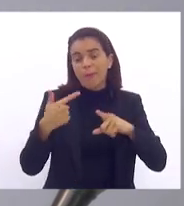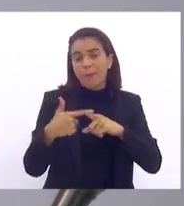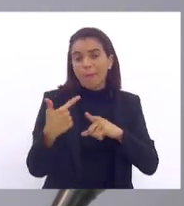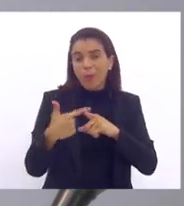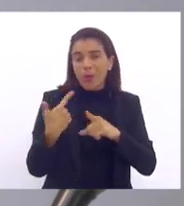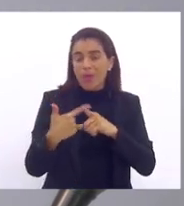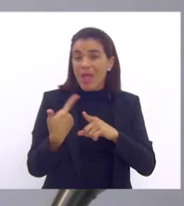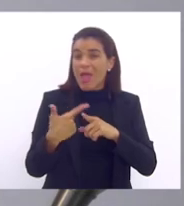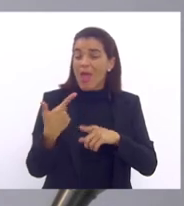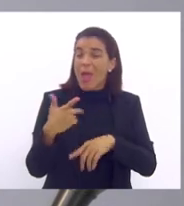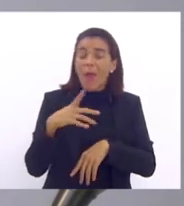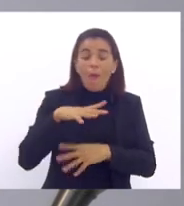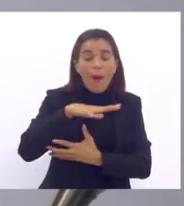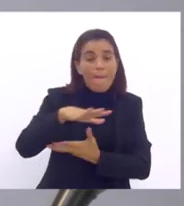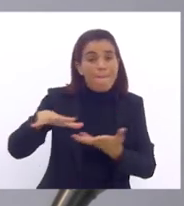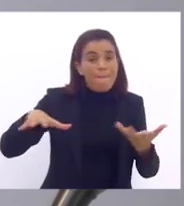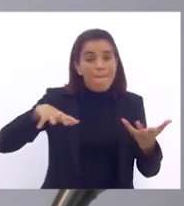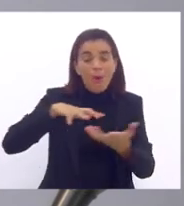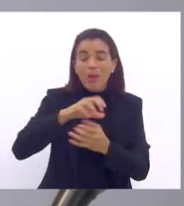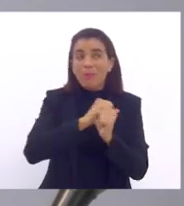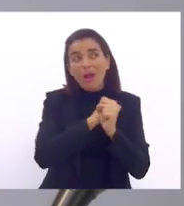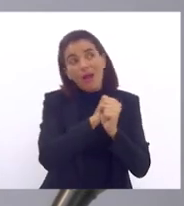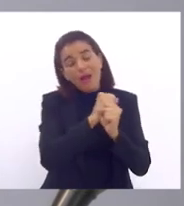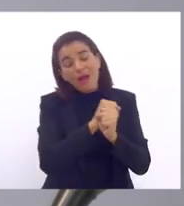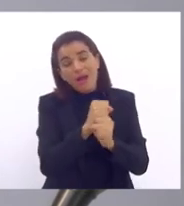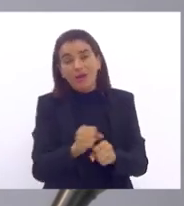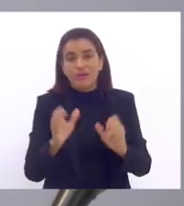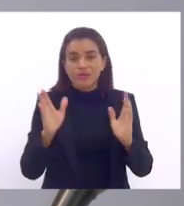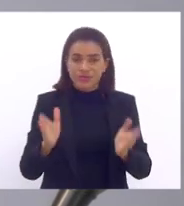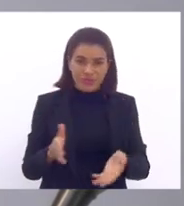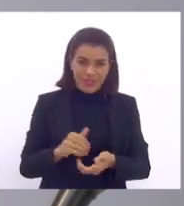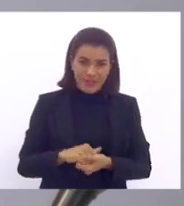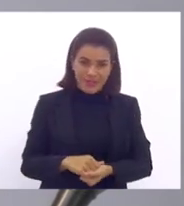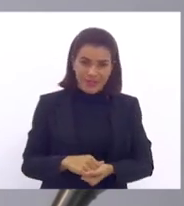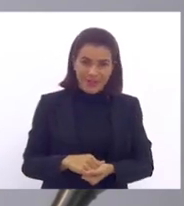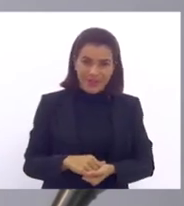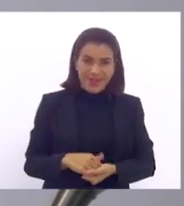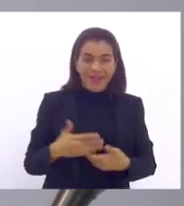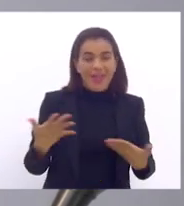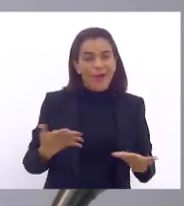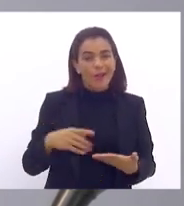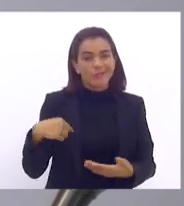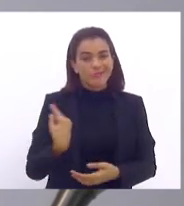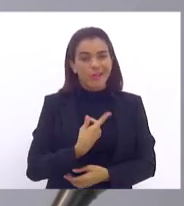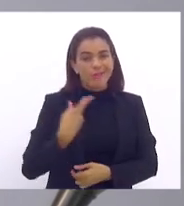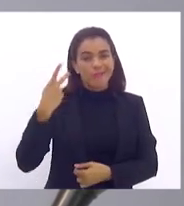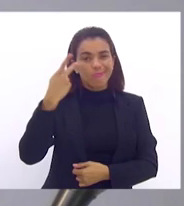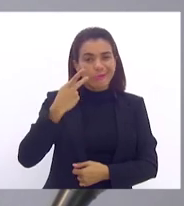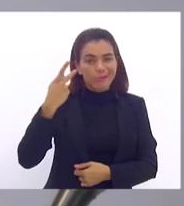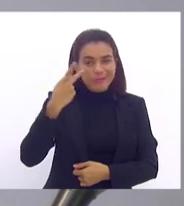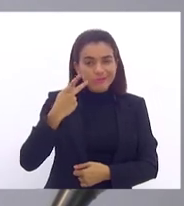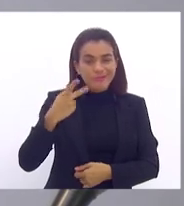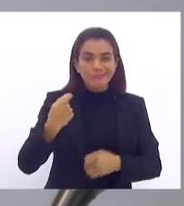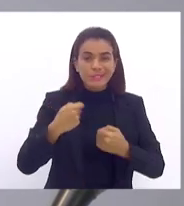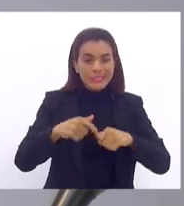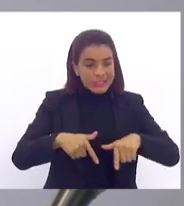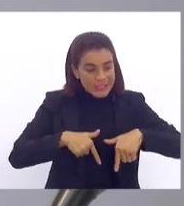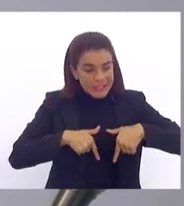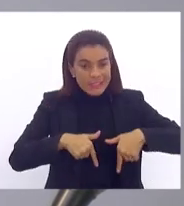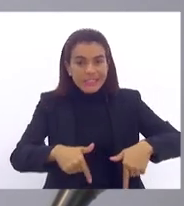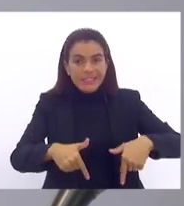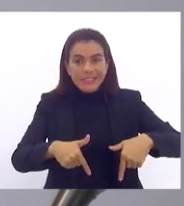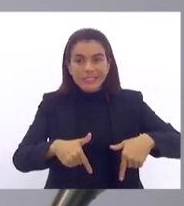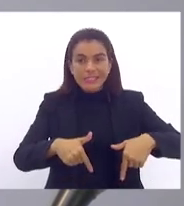tempo de polêmica e a gente fica exatamente como parlamentar né tendo que